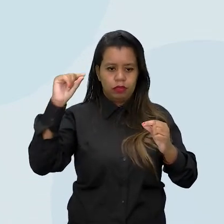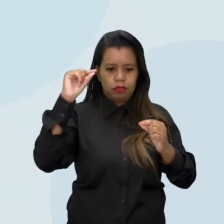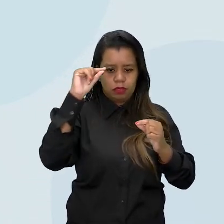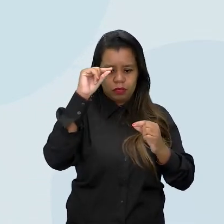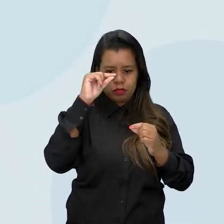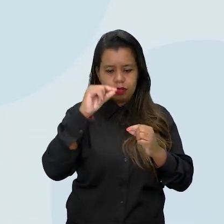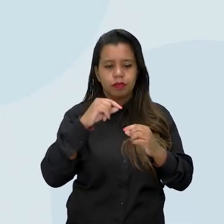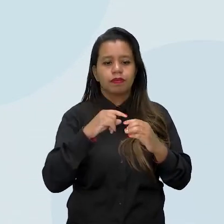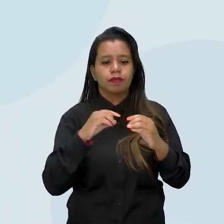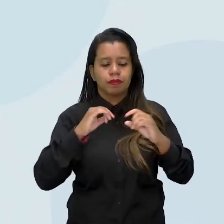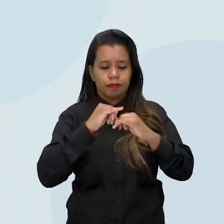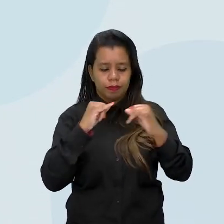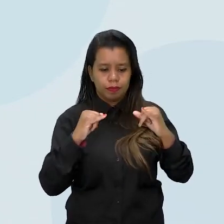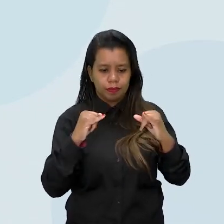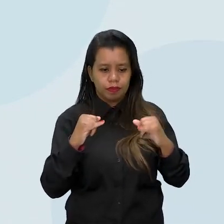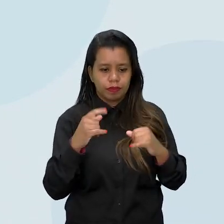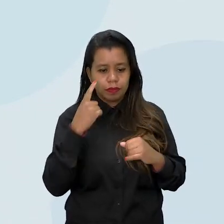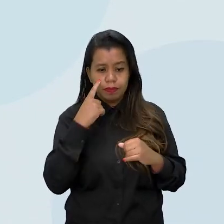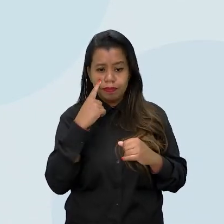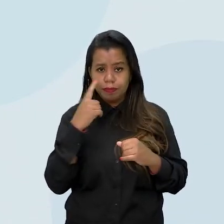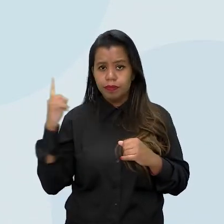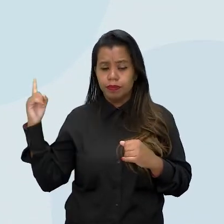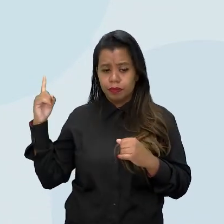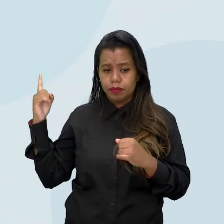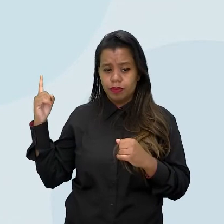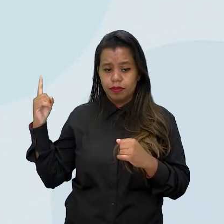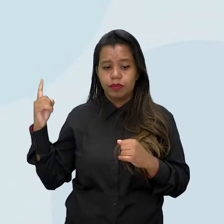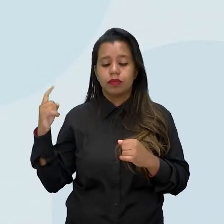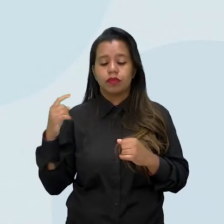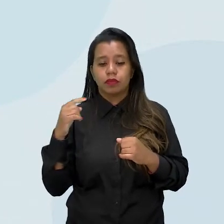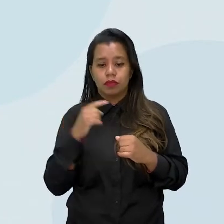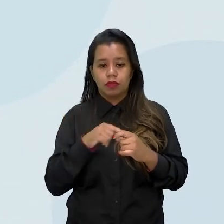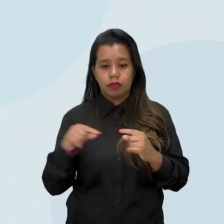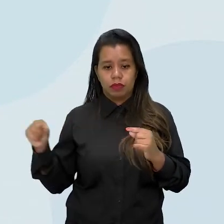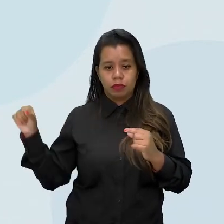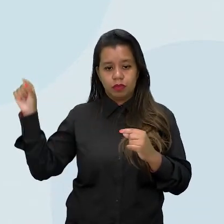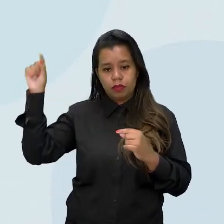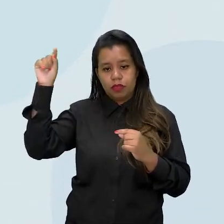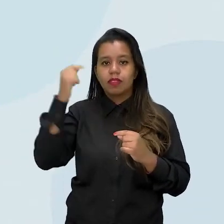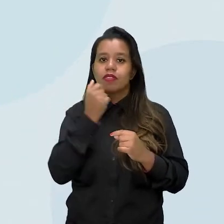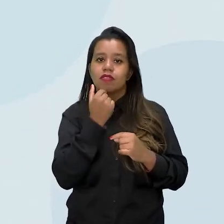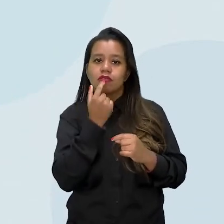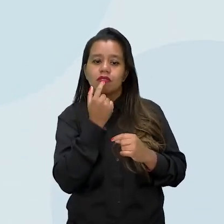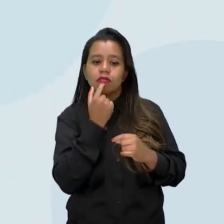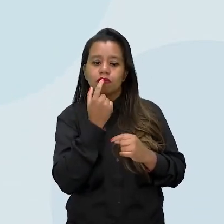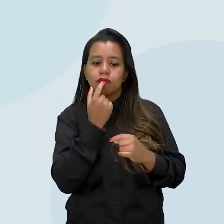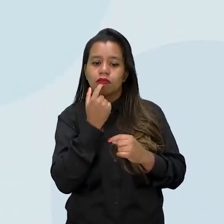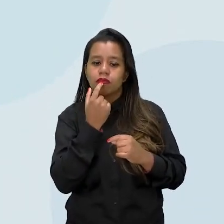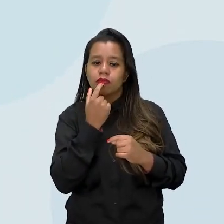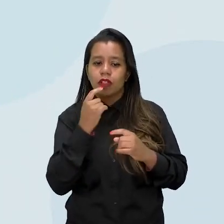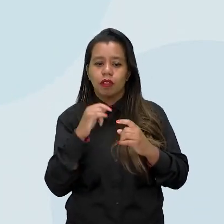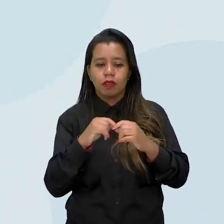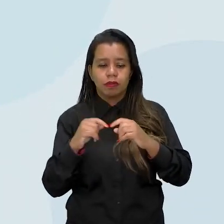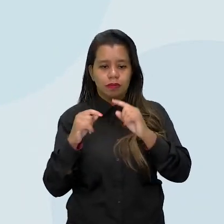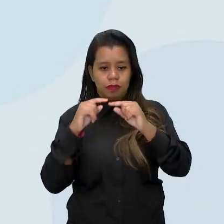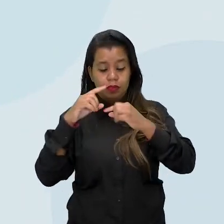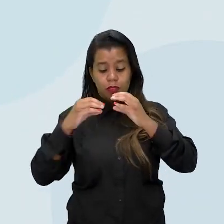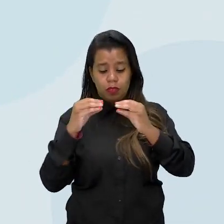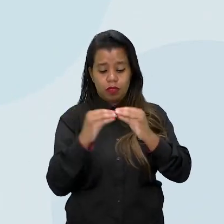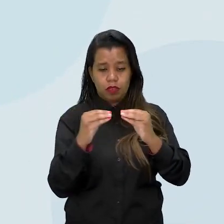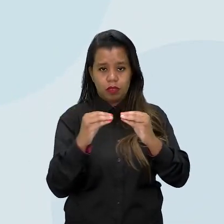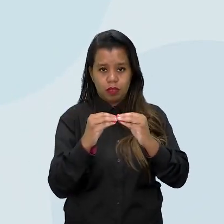vai girando. Ó, veja que o fio que tá aqui de uma cor, né? Tá certo? Tá meio vermelho. Quando ele atravessa aqui o